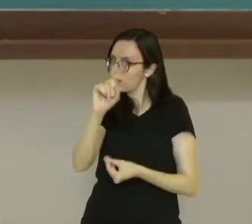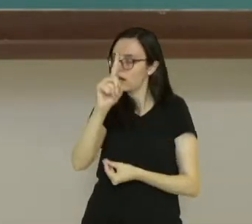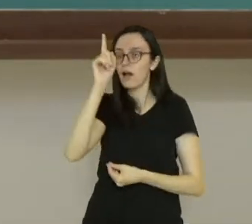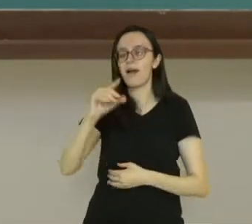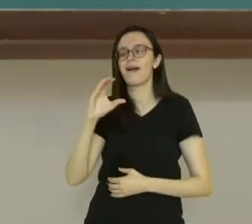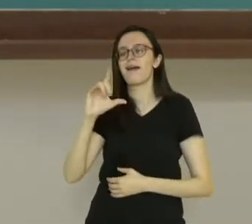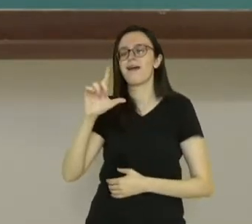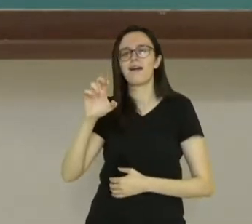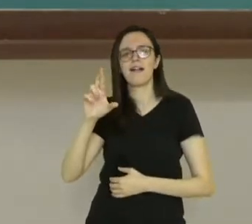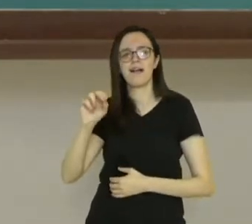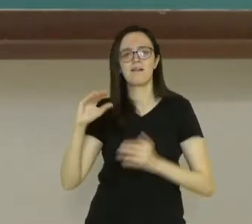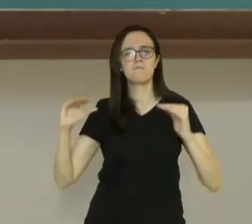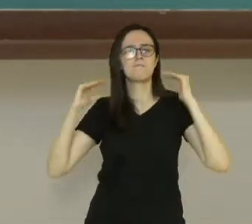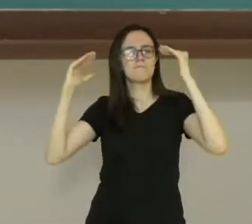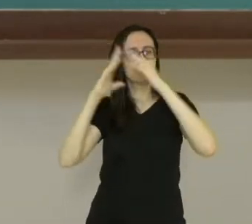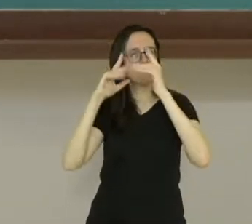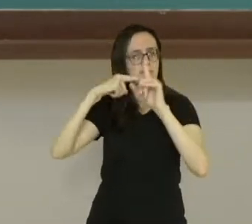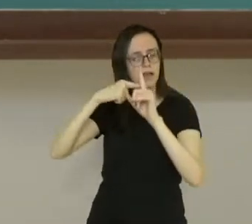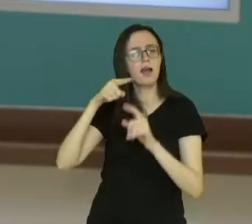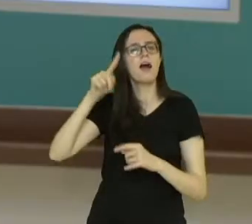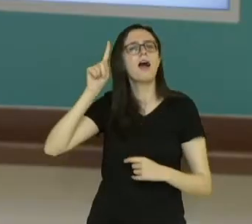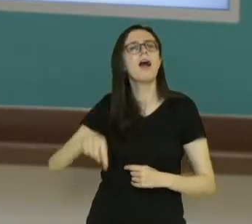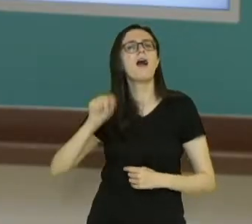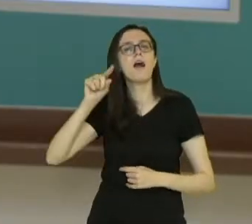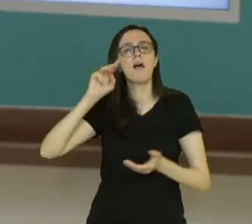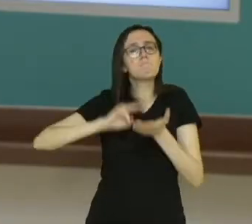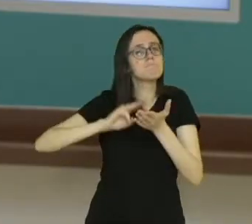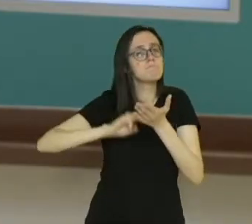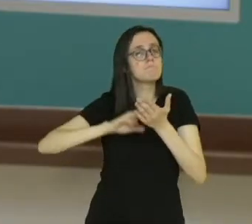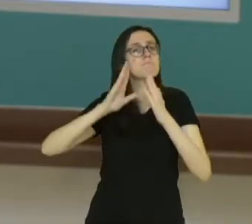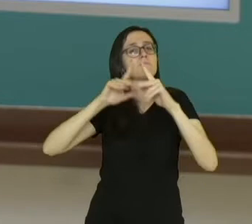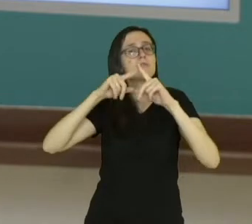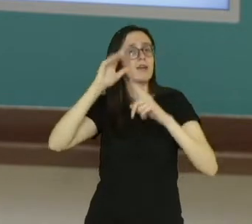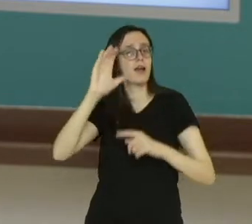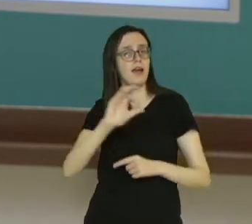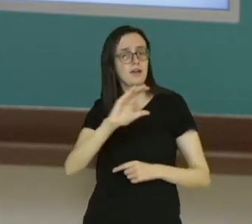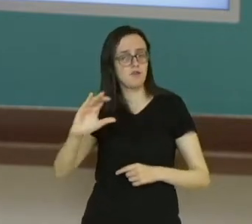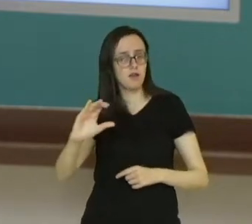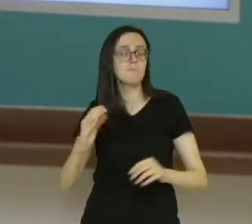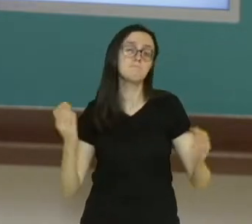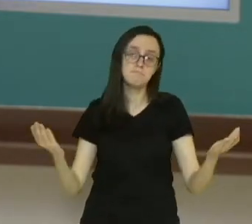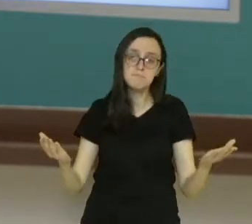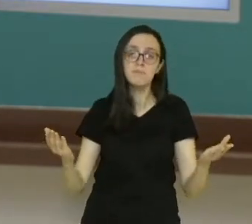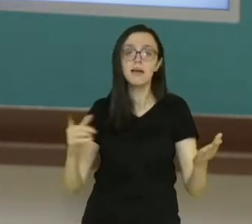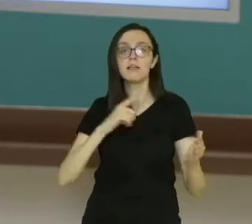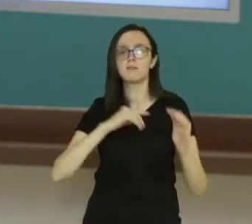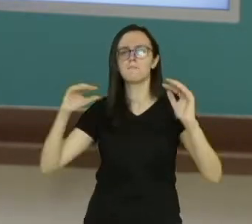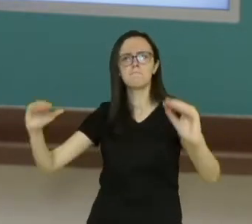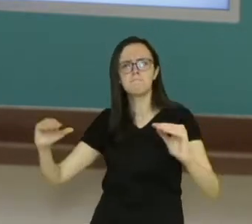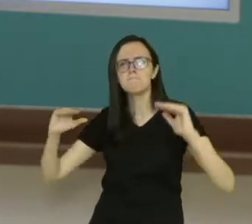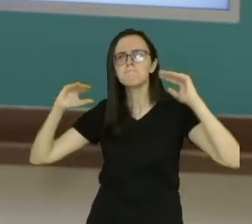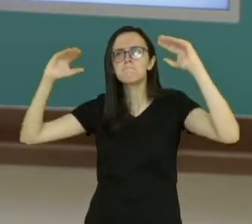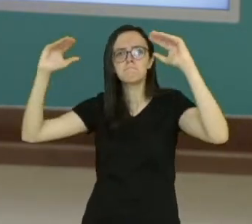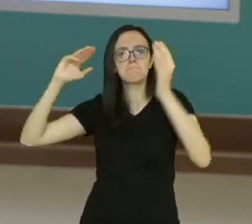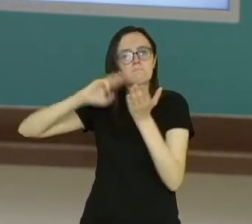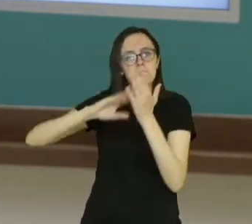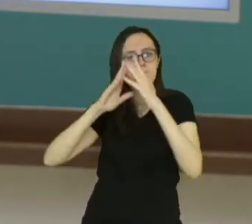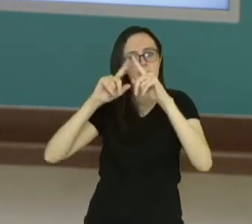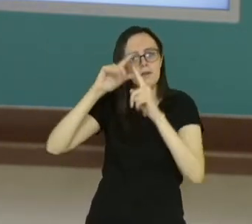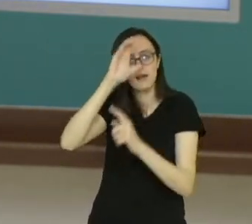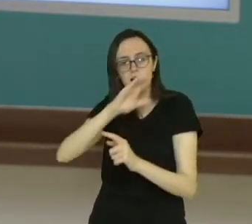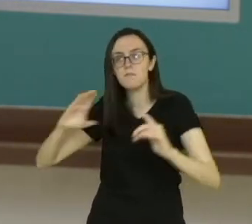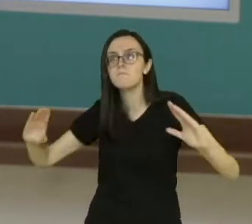clero. O clero, pessoal, eram os membros da Igreja Católica. Então, os altos membros da Igreja Católica,